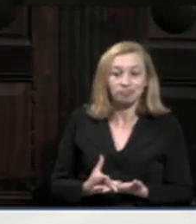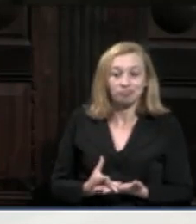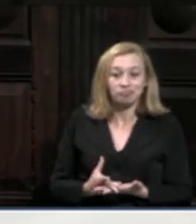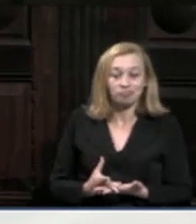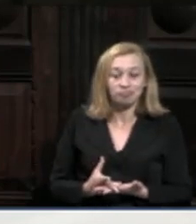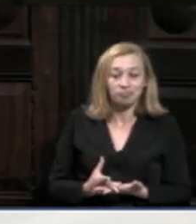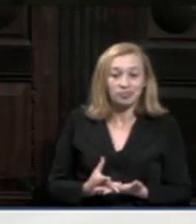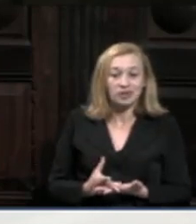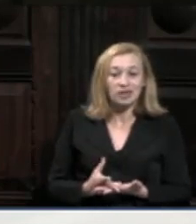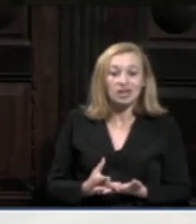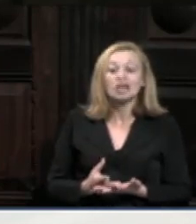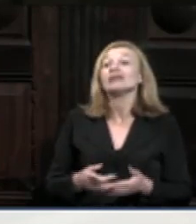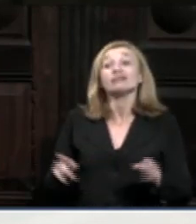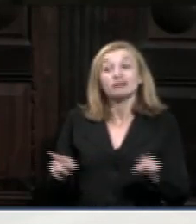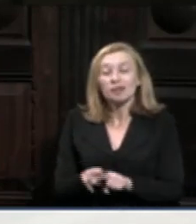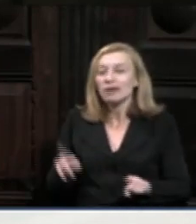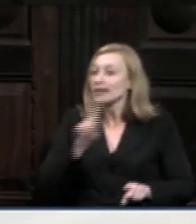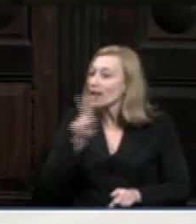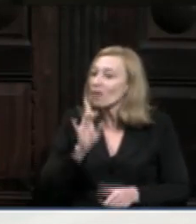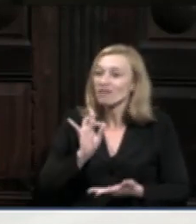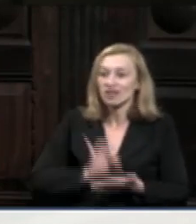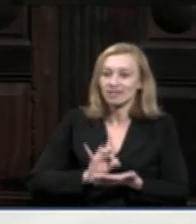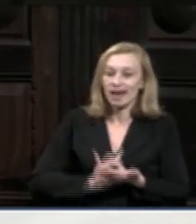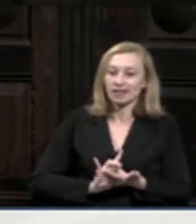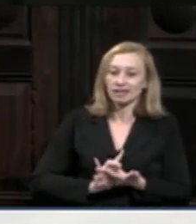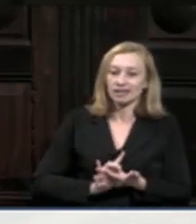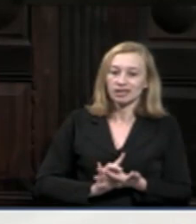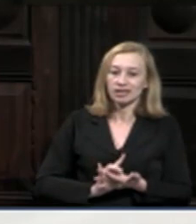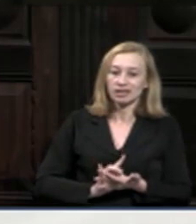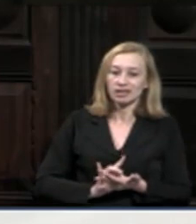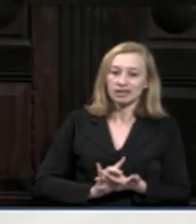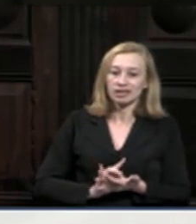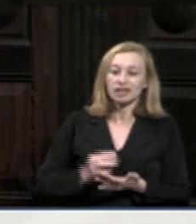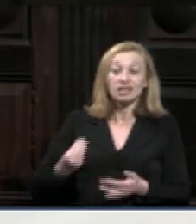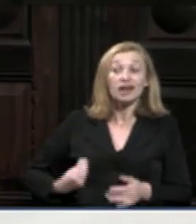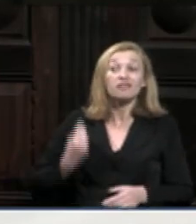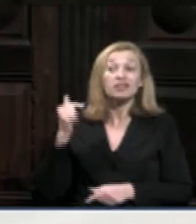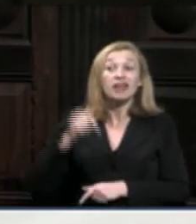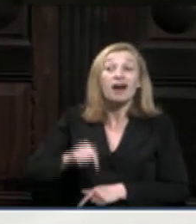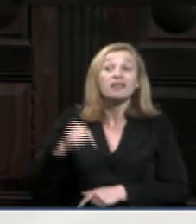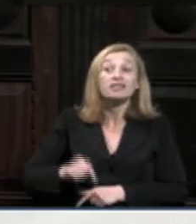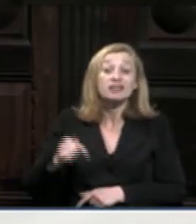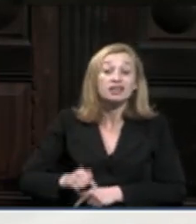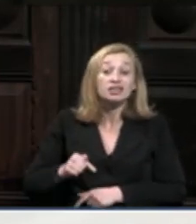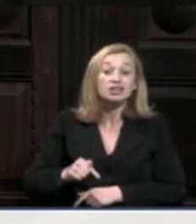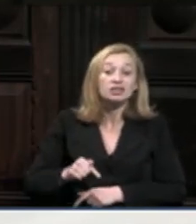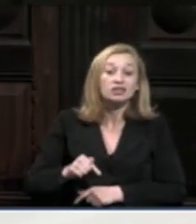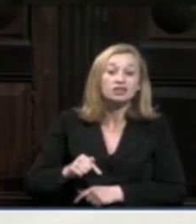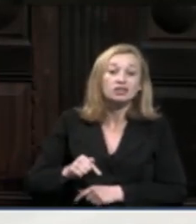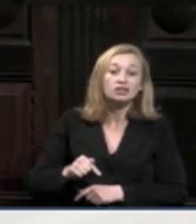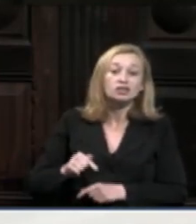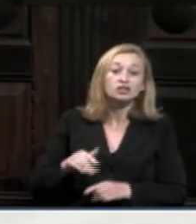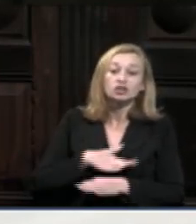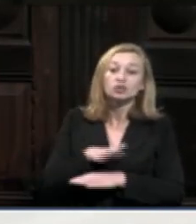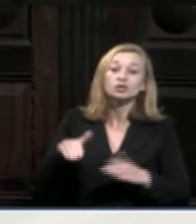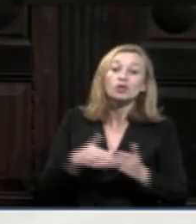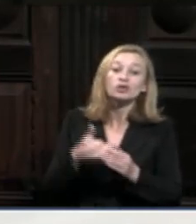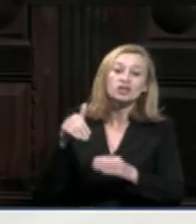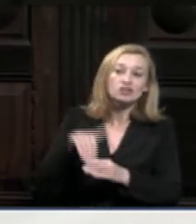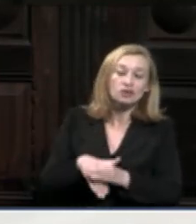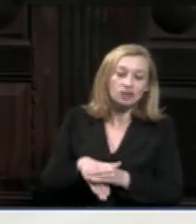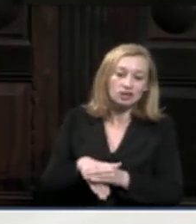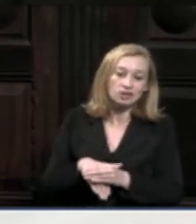E também não é verdade que a presença aqui, durante as votações,